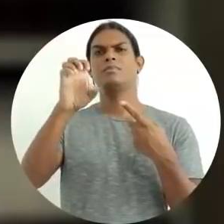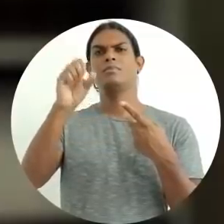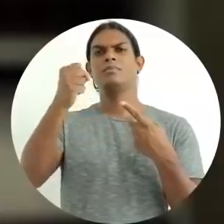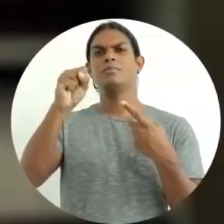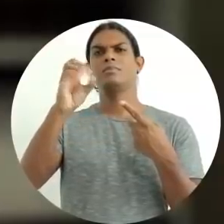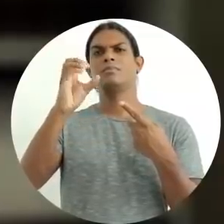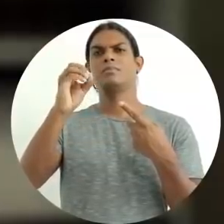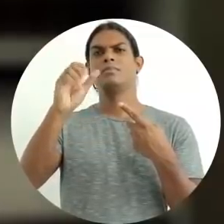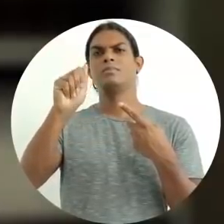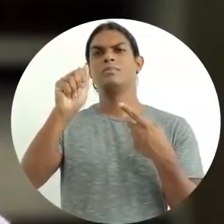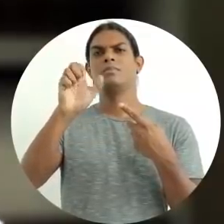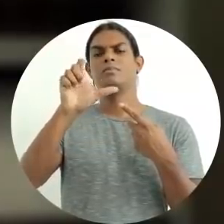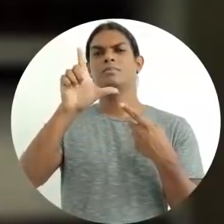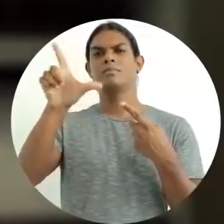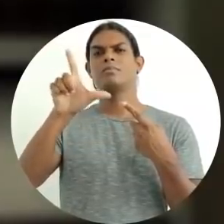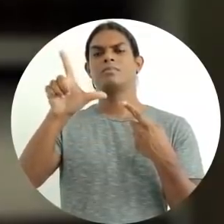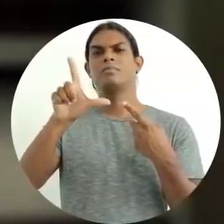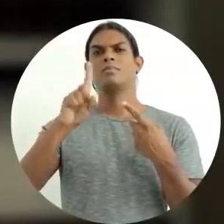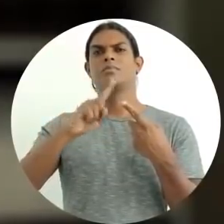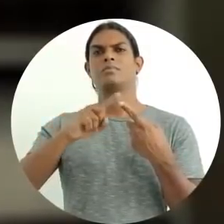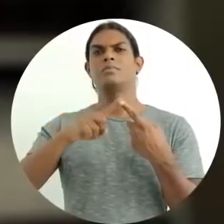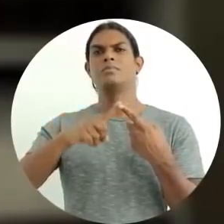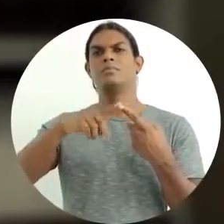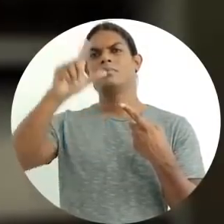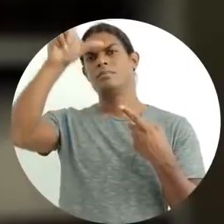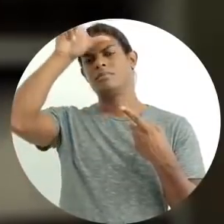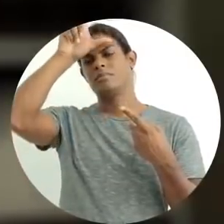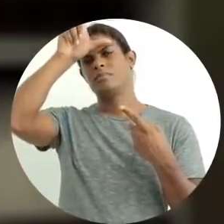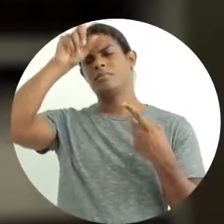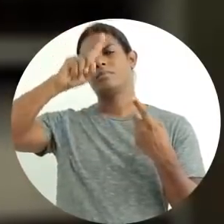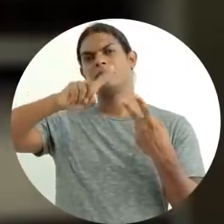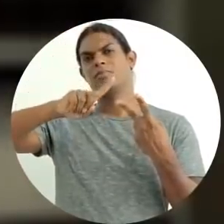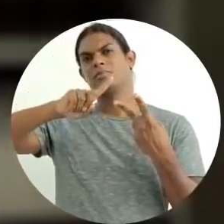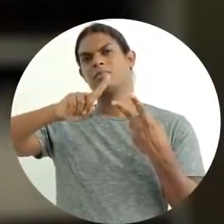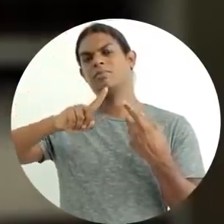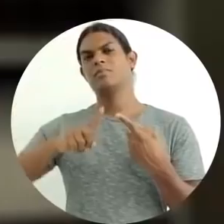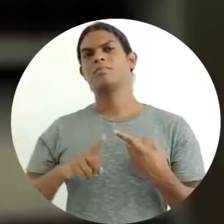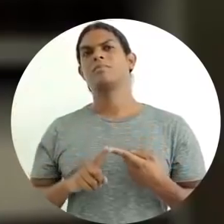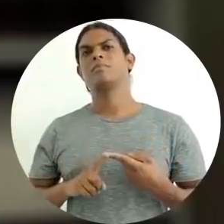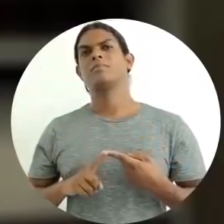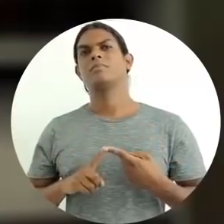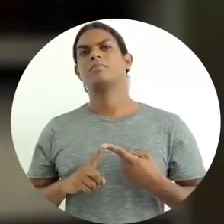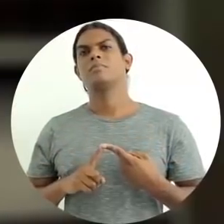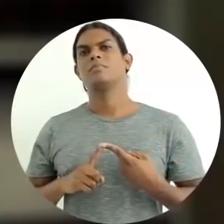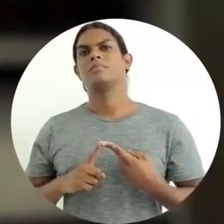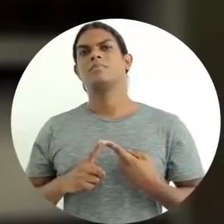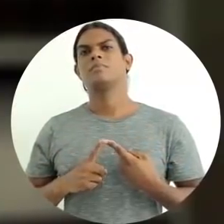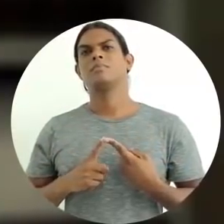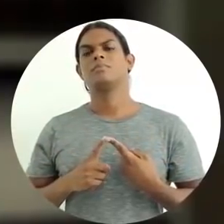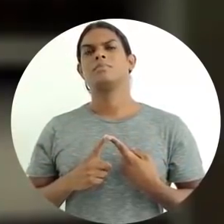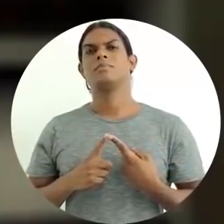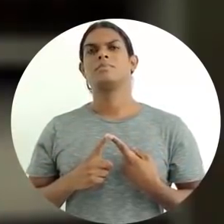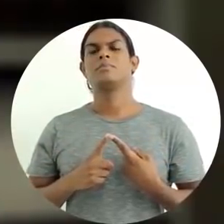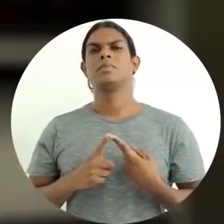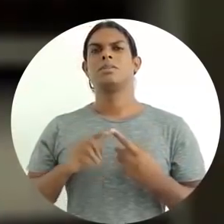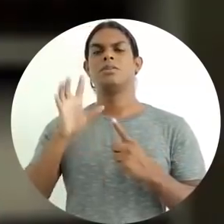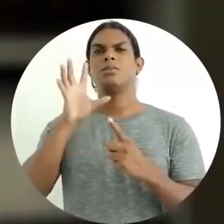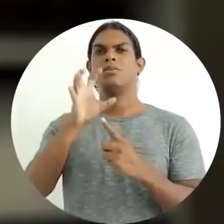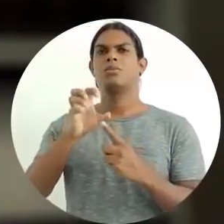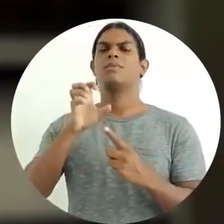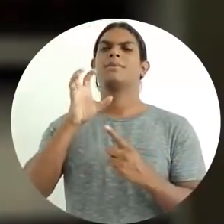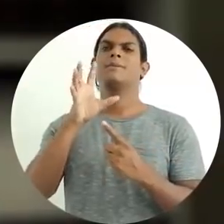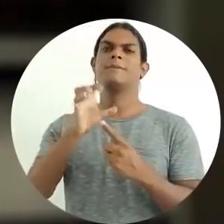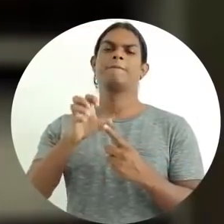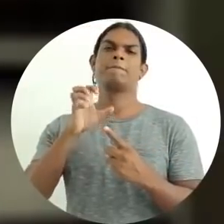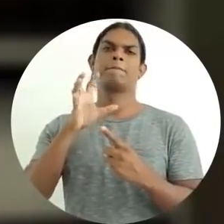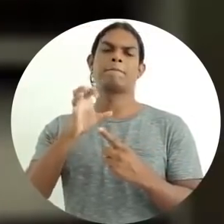Poder pessoal, que nós encontramos nos líderes carismáticos, que é justamente que quando ele é